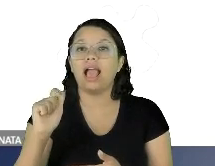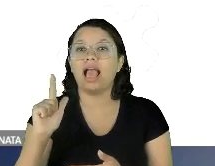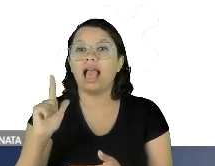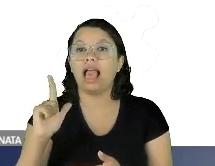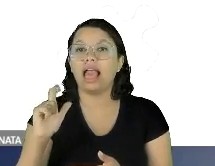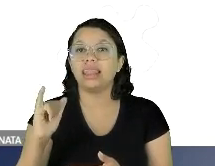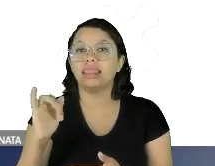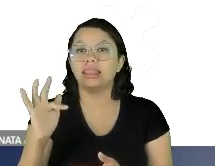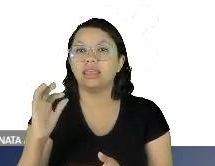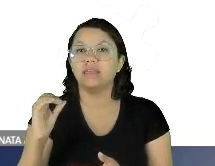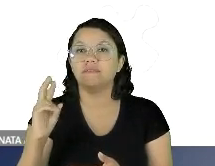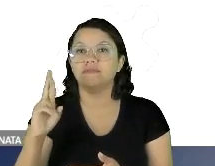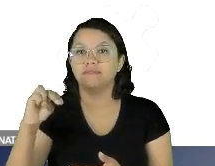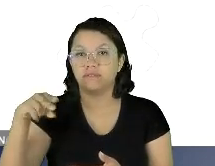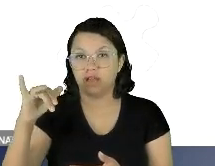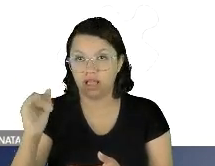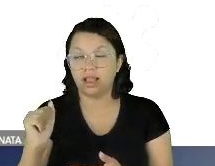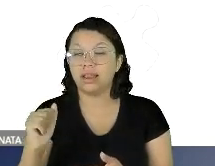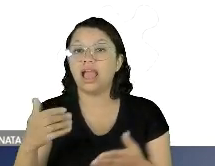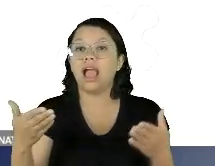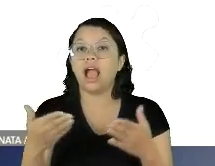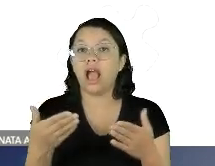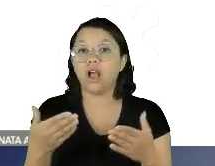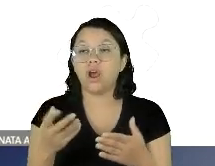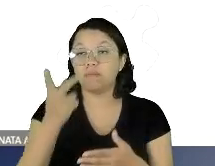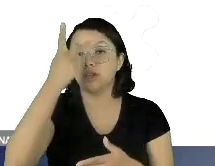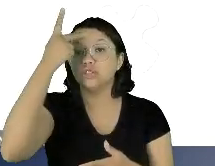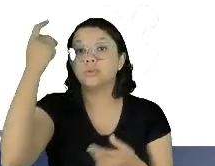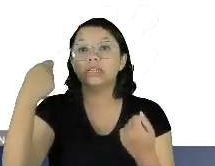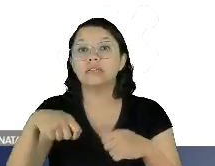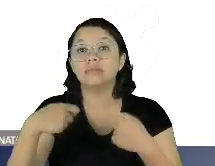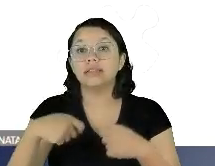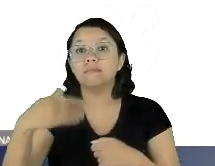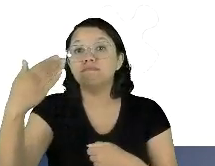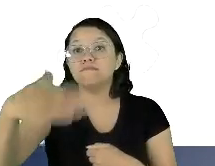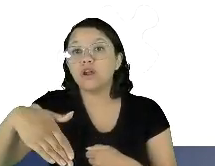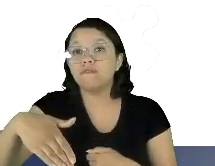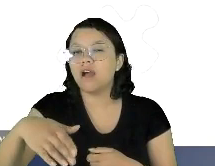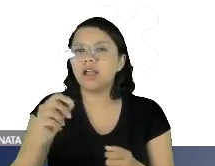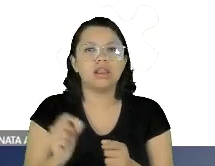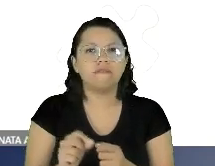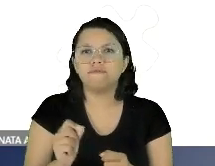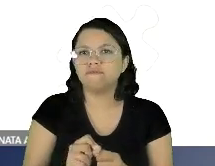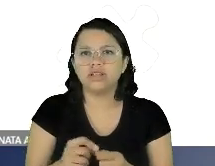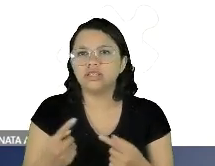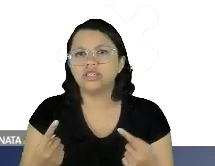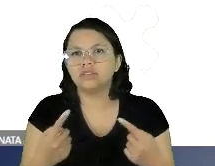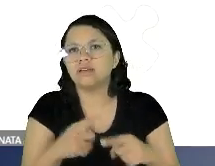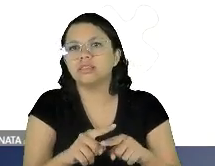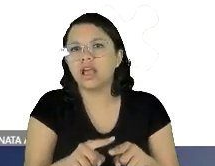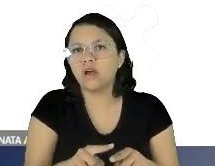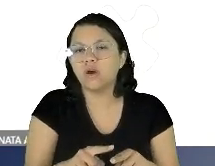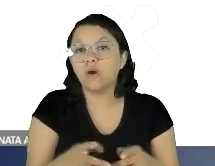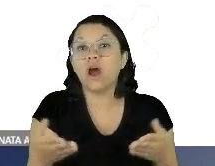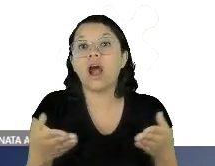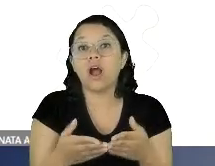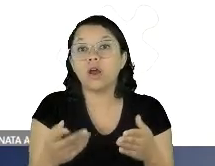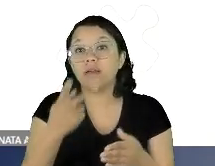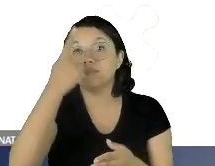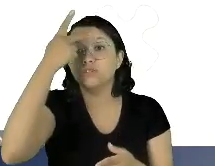Quem tem que provar que não estava naquele lugar, ou que não fez, ou que não atacou, é a pessoa que está sendo